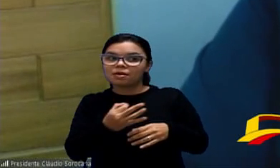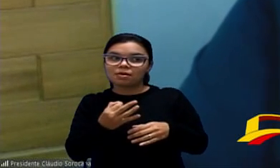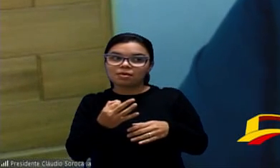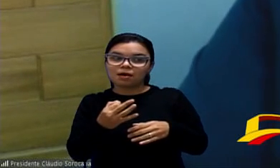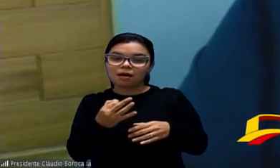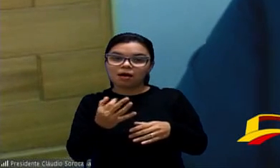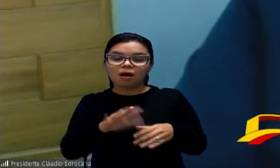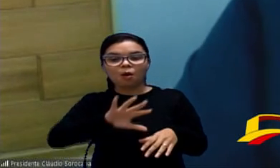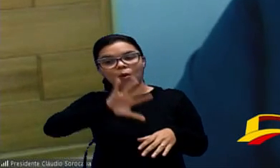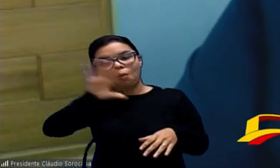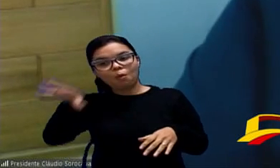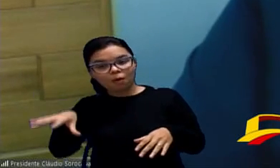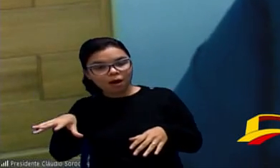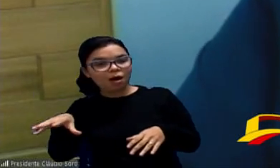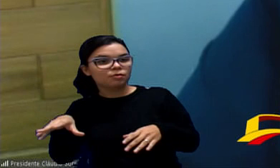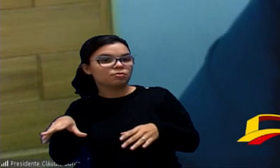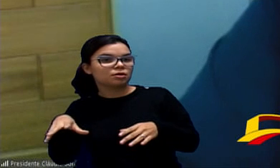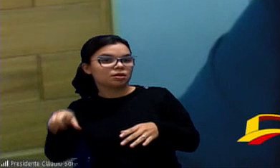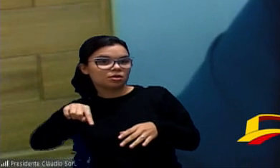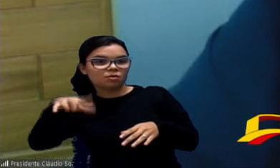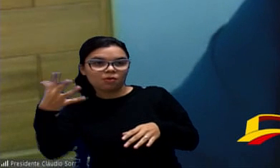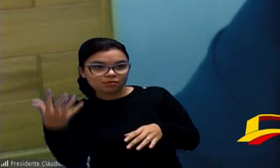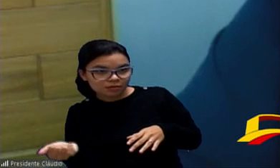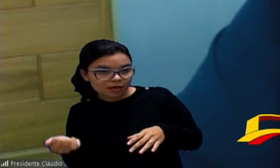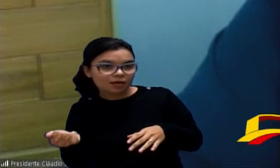não favorece, o pessoal acaba, então...